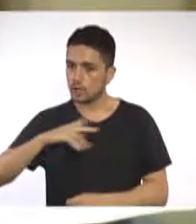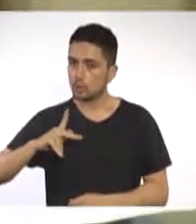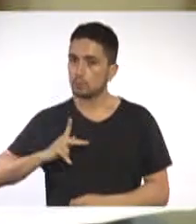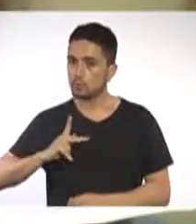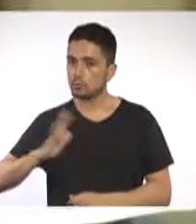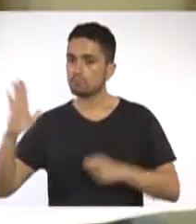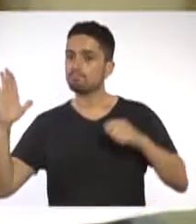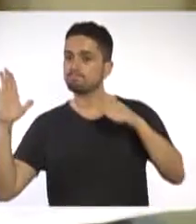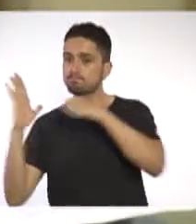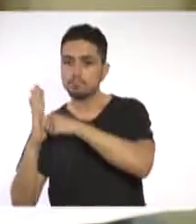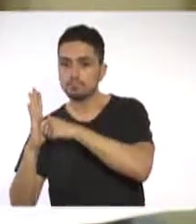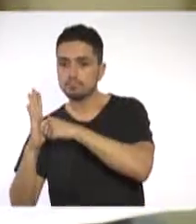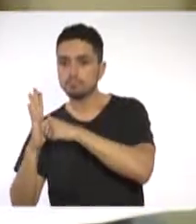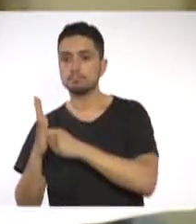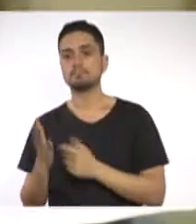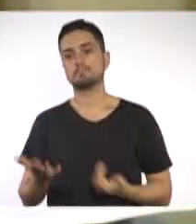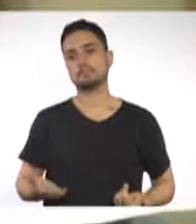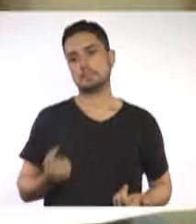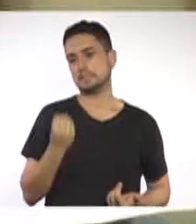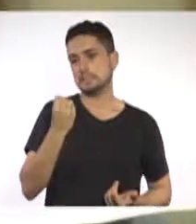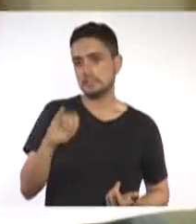Se eu posso fazê-lo